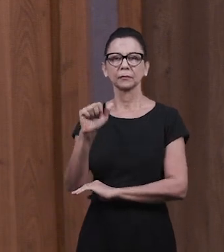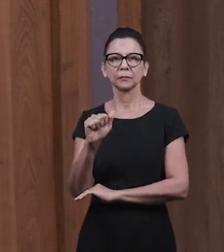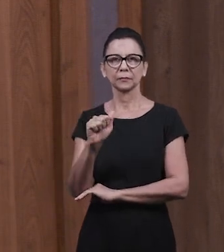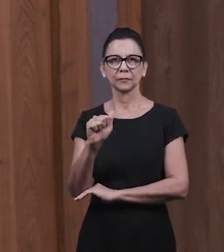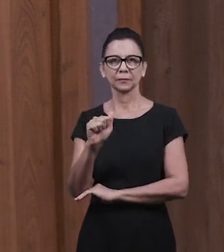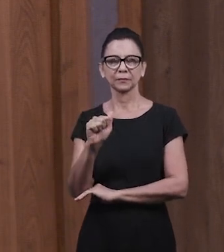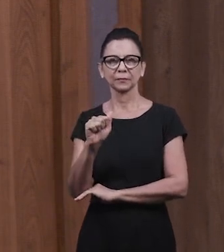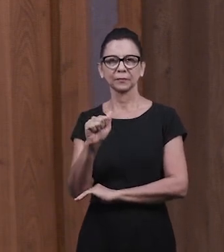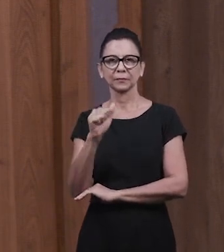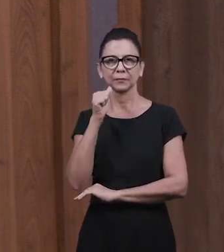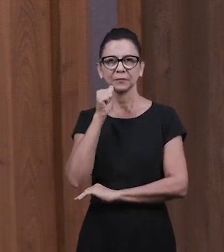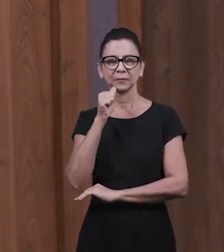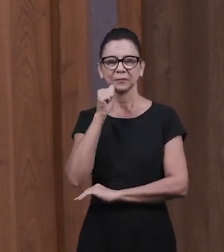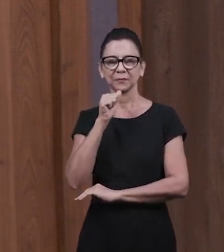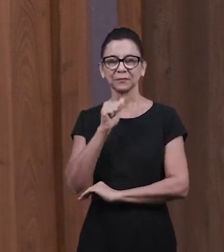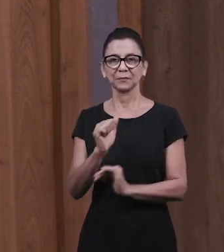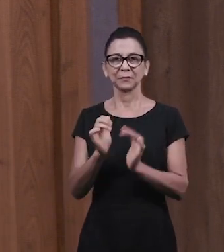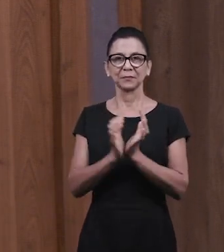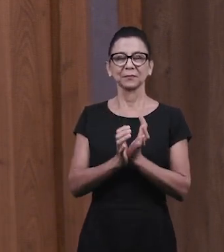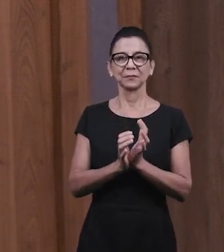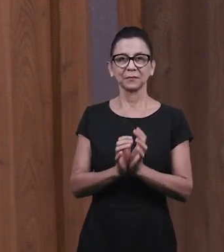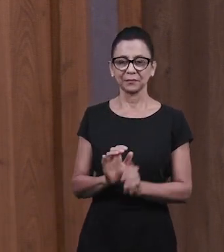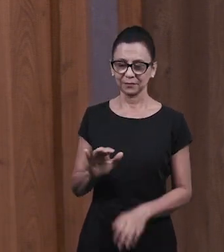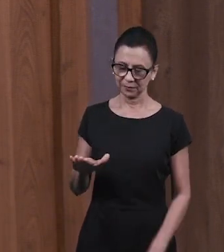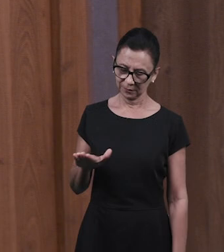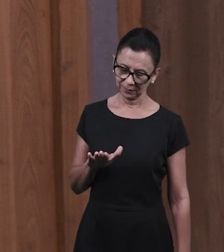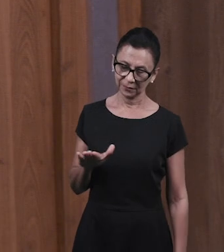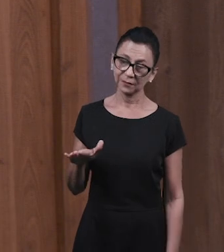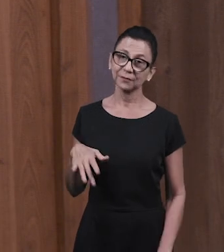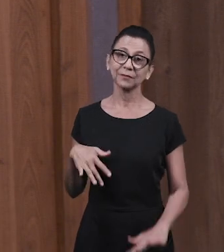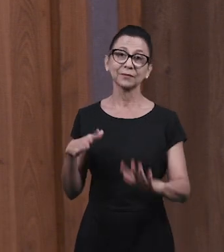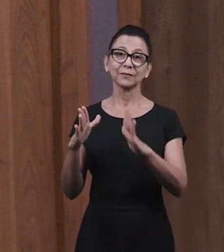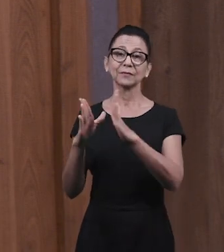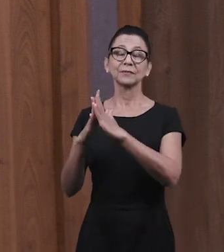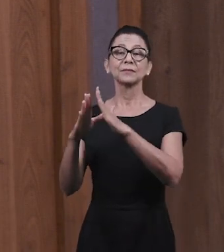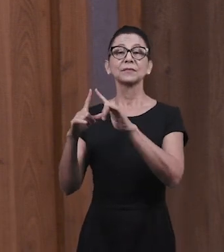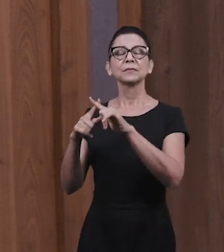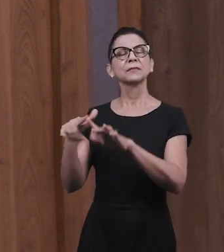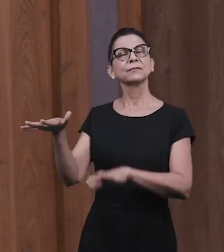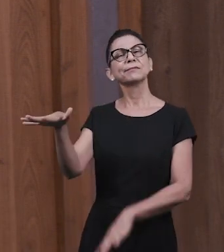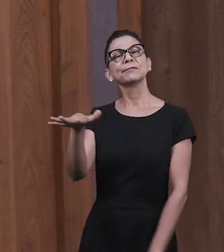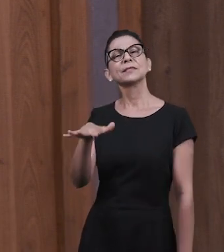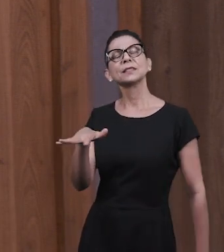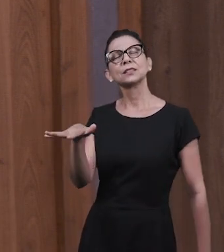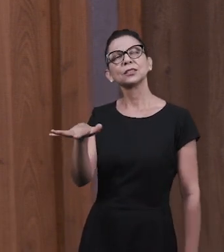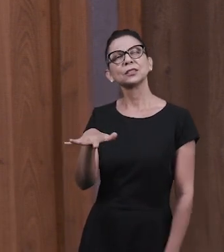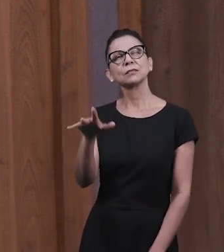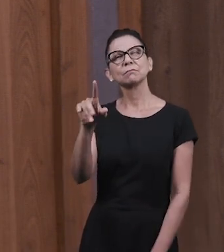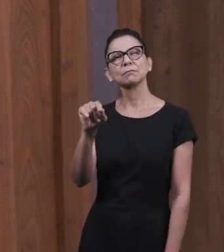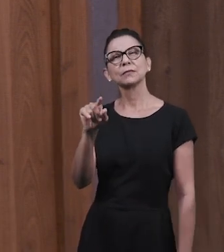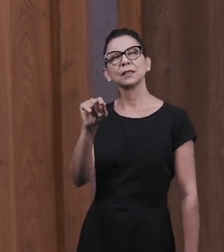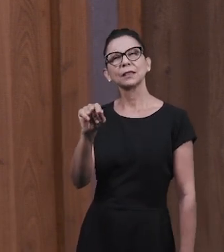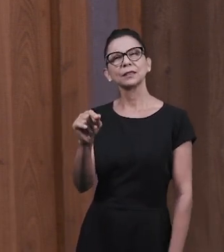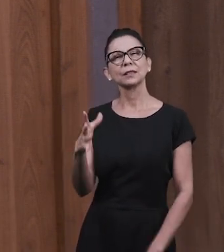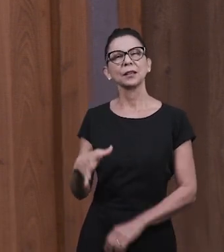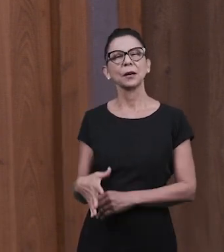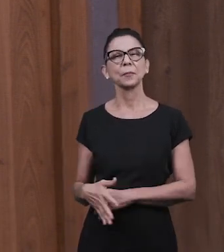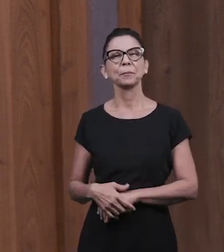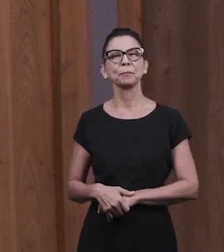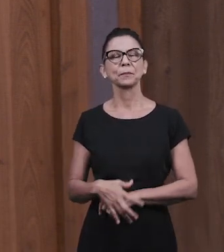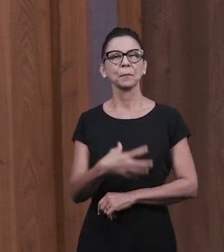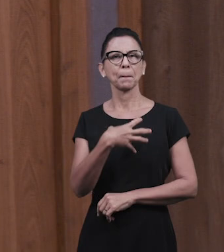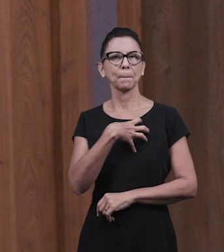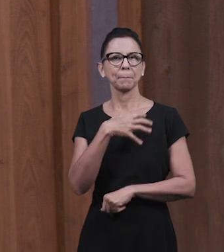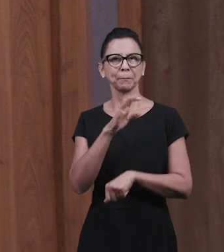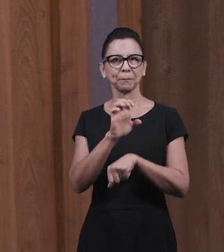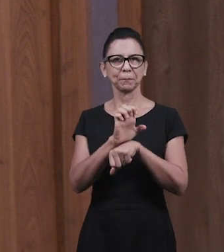Beatriz. A Ana Beatriz é de uma classe de intermediários da nossa igreja lá em Camaçari, próximo ali de Salvador,